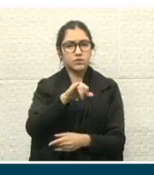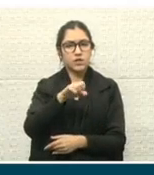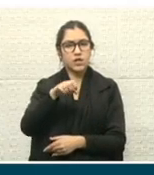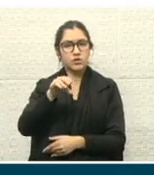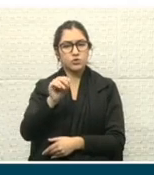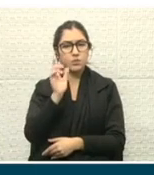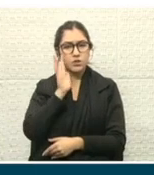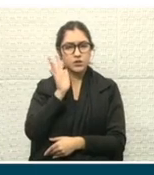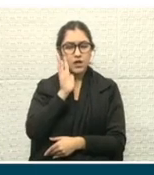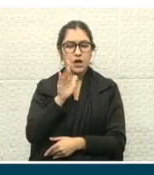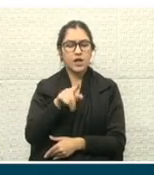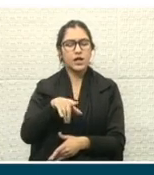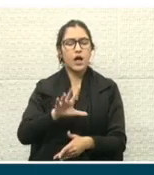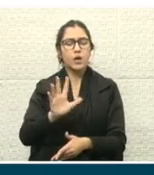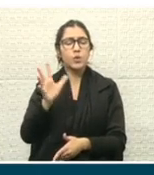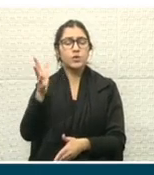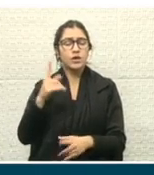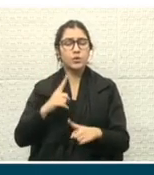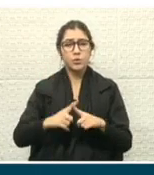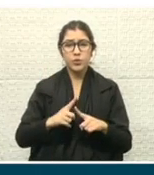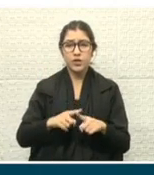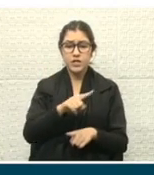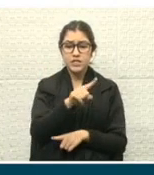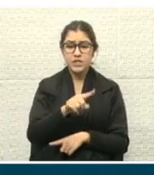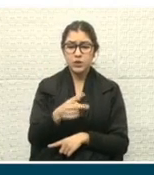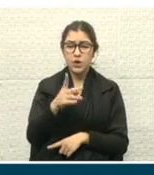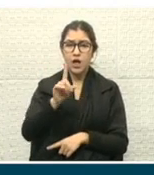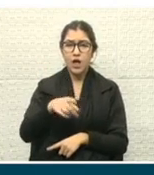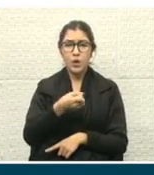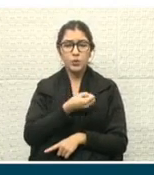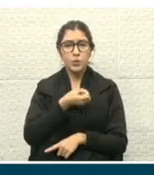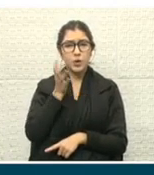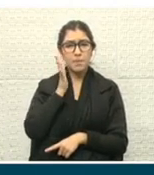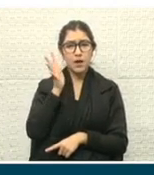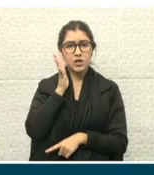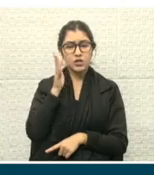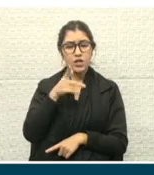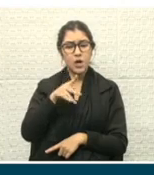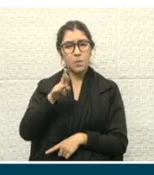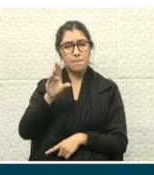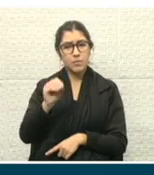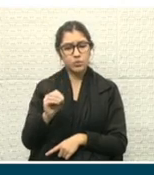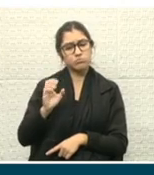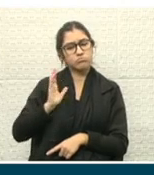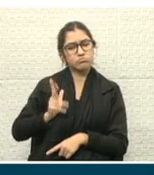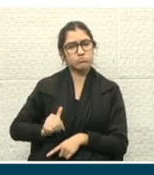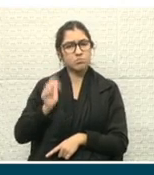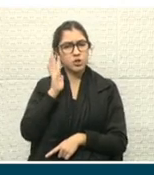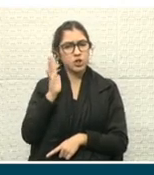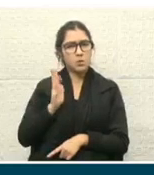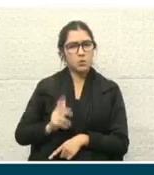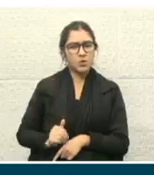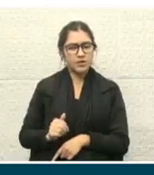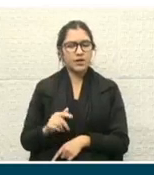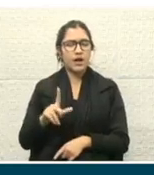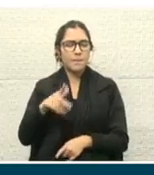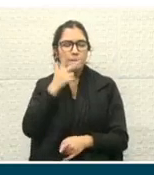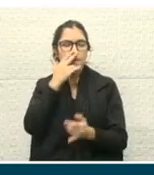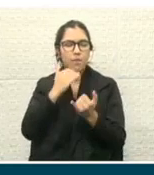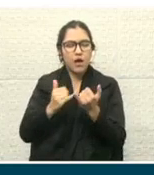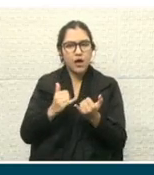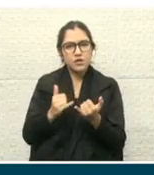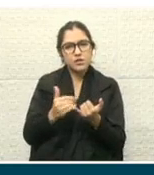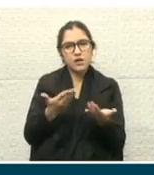imaginário. Isso acontece porque o Z2 é um número imaginário puro. Algo semelhante ocorre